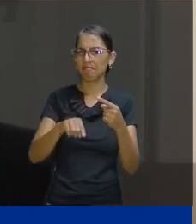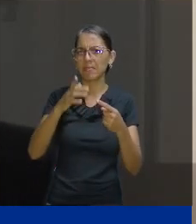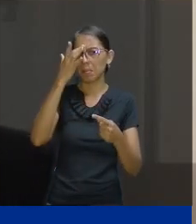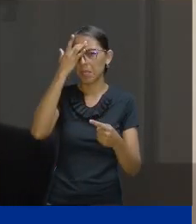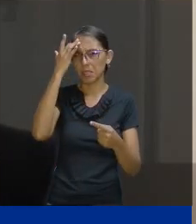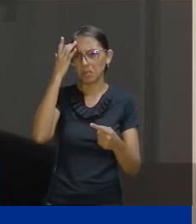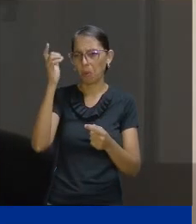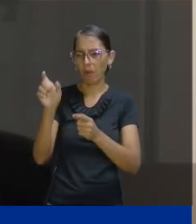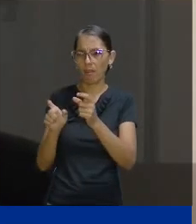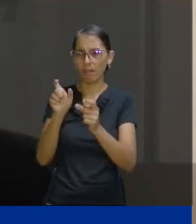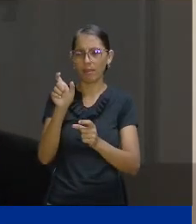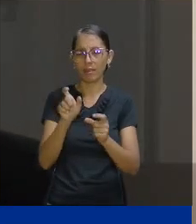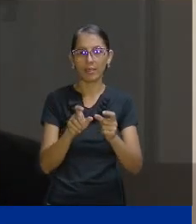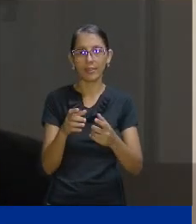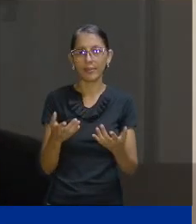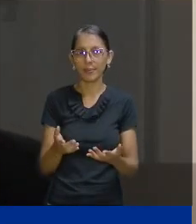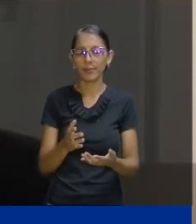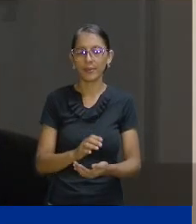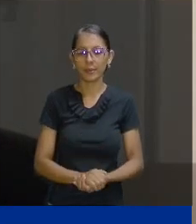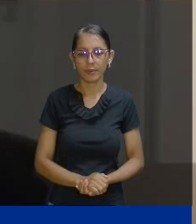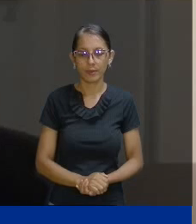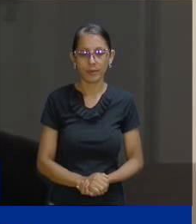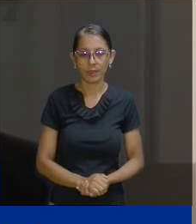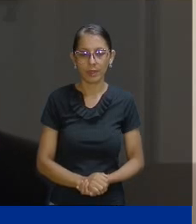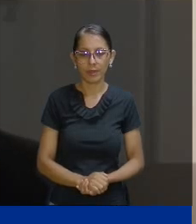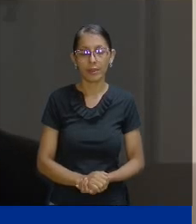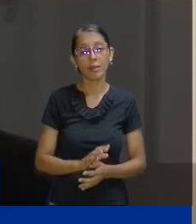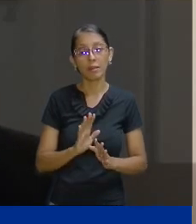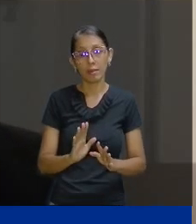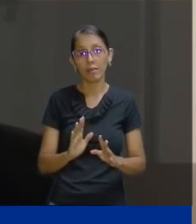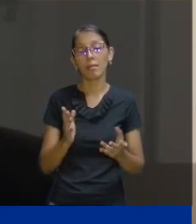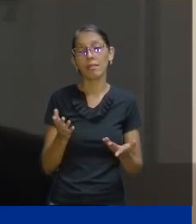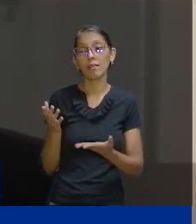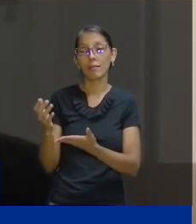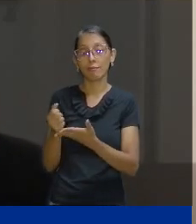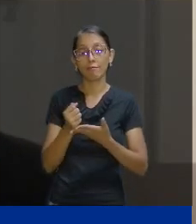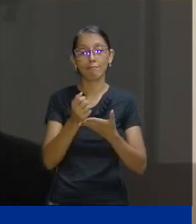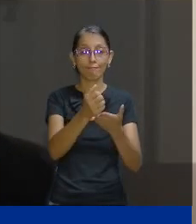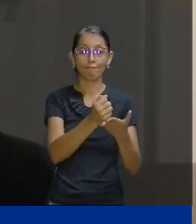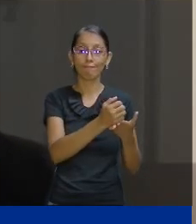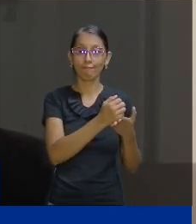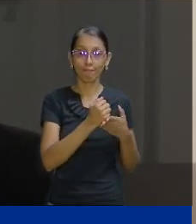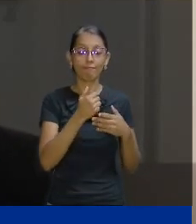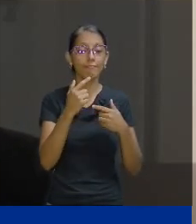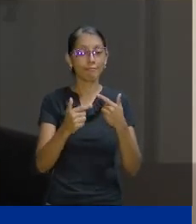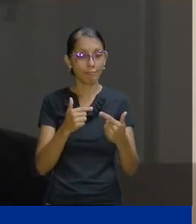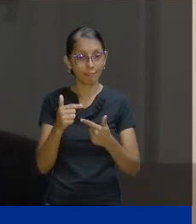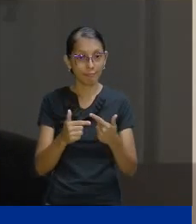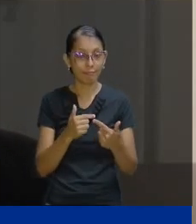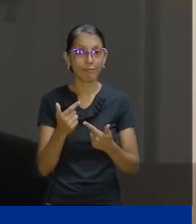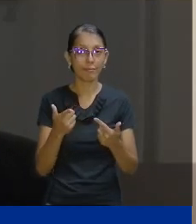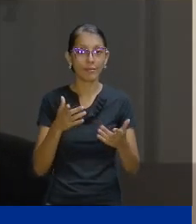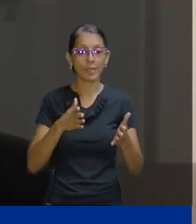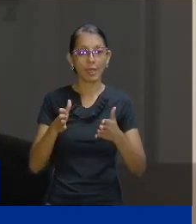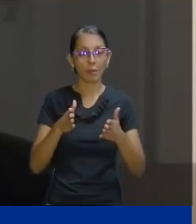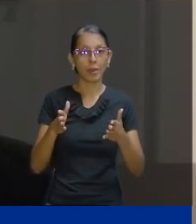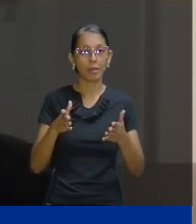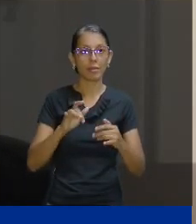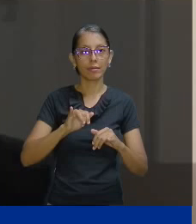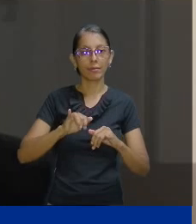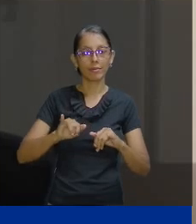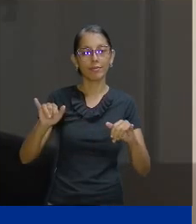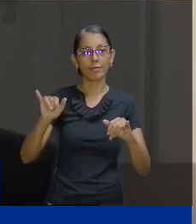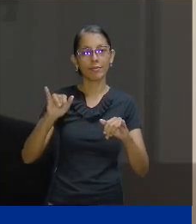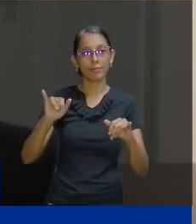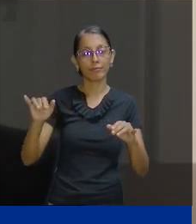transportando eleitores. O papel de transportador da campanha é trabalhar na campanha, no caso dos dois motoristas. É claro que eles vão dizer que o trabalho